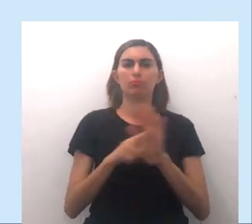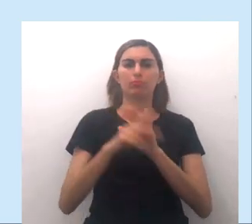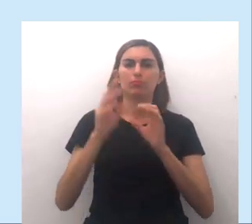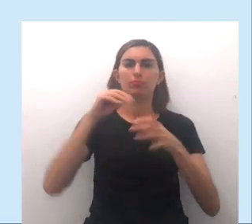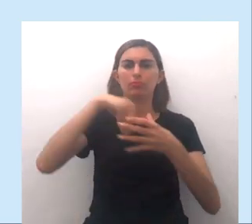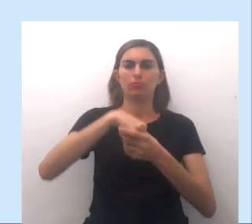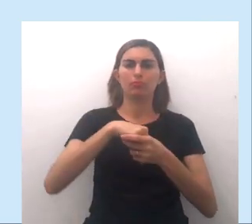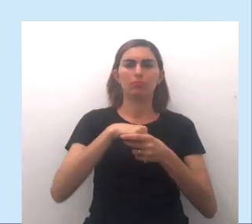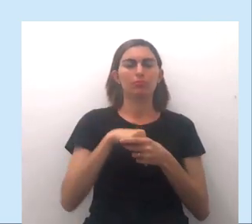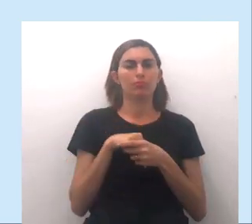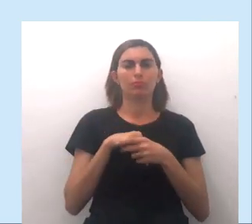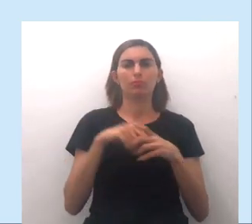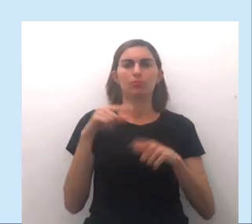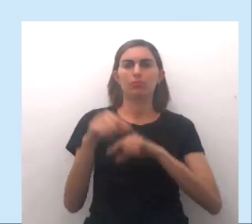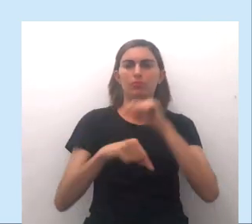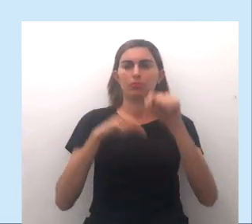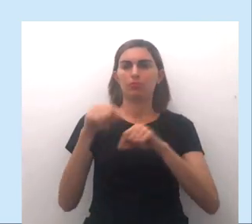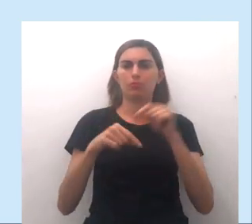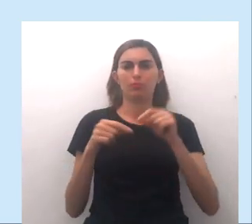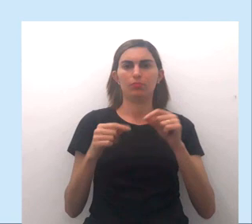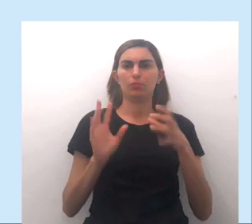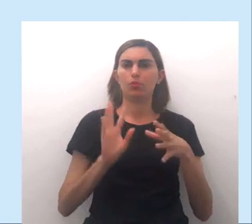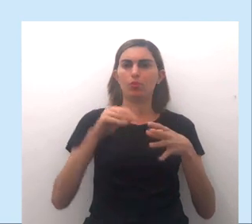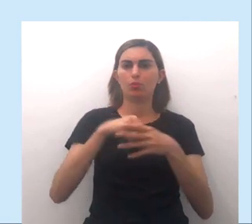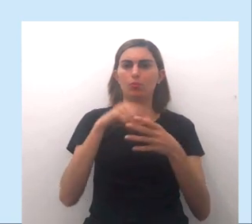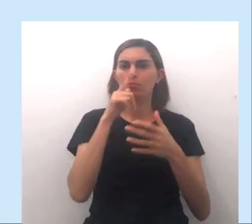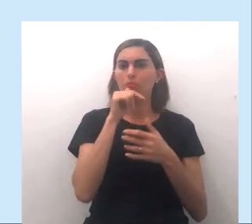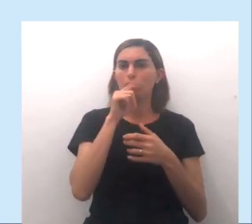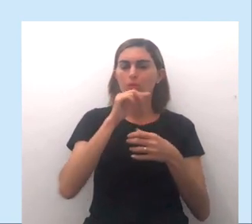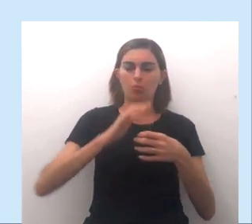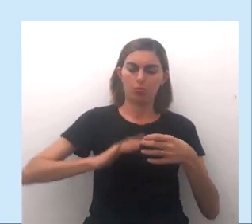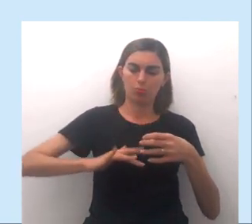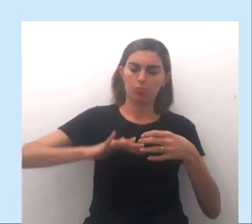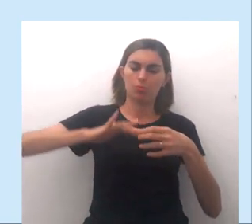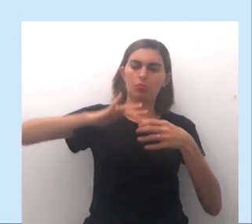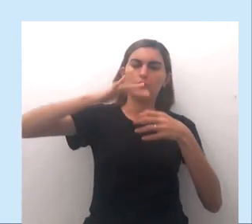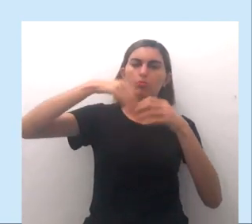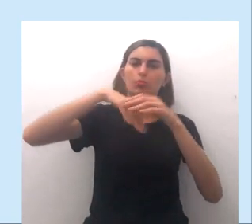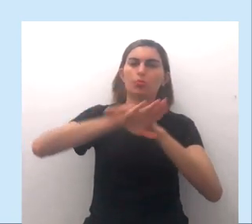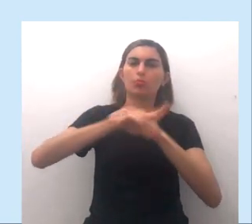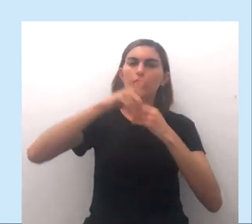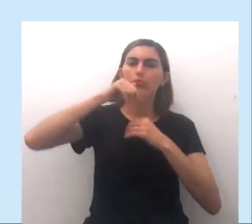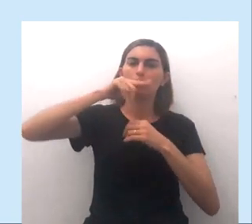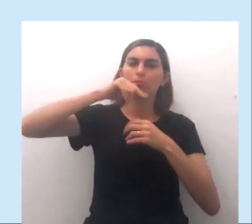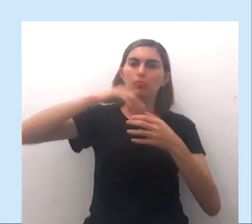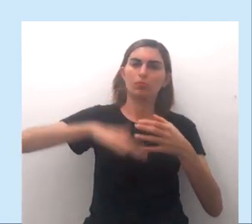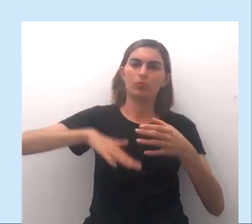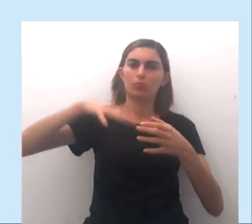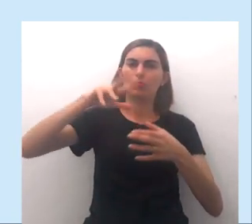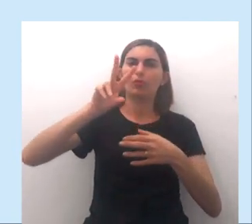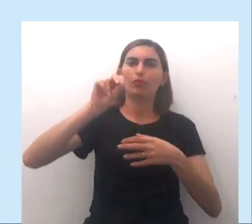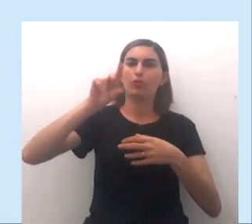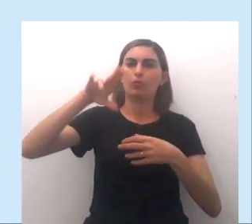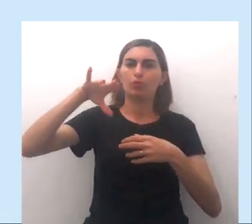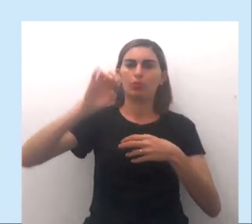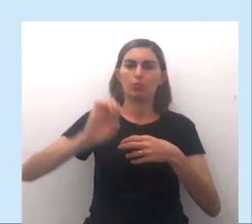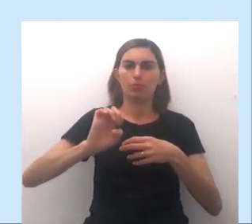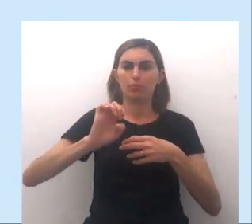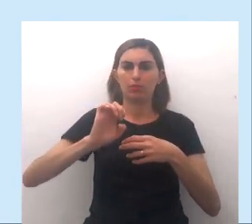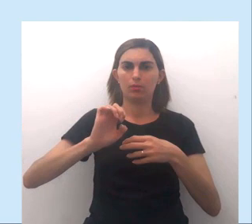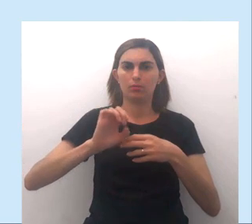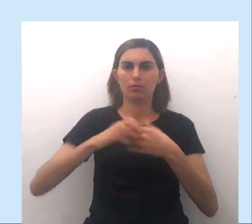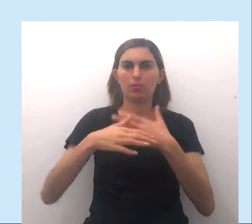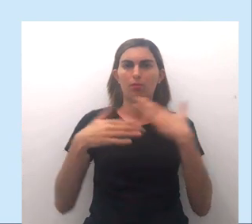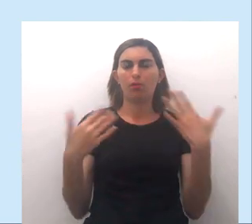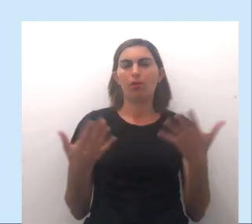dentro, que bom, nesse caso a gente coloca a água para guardar a água, é o volume, essa região interna. Ah, aquele